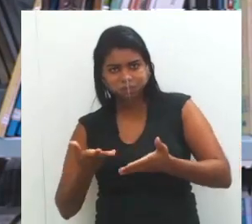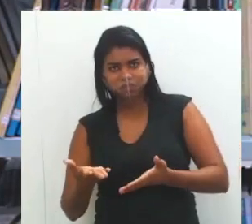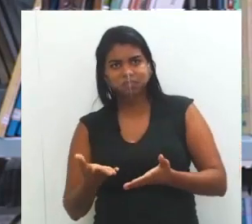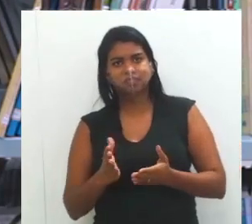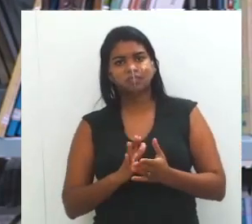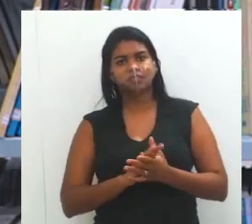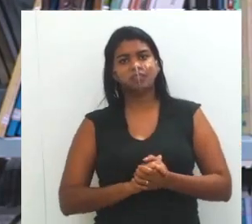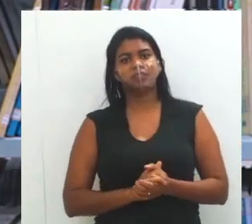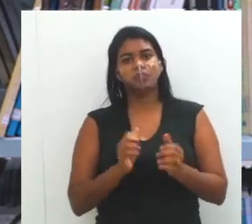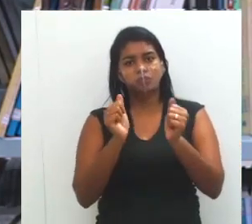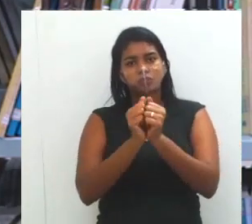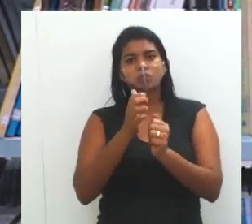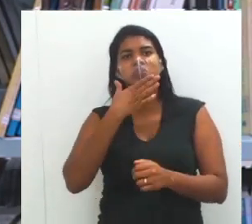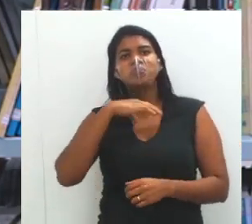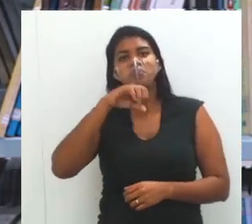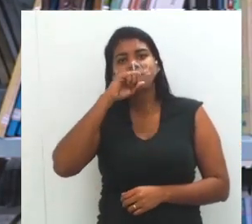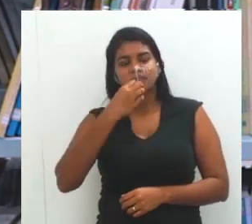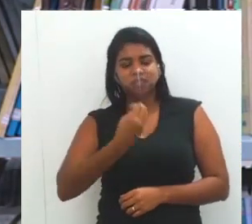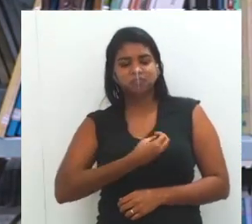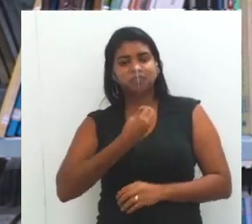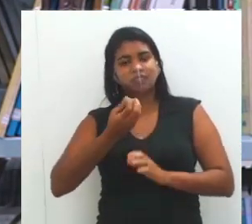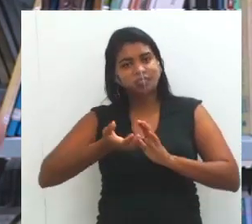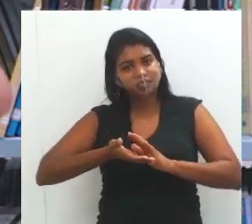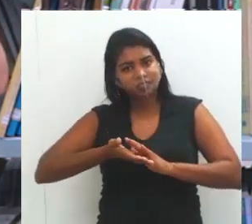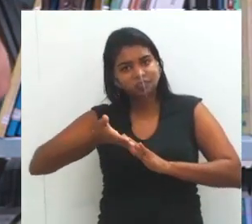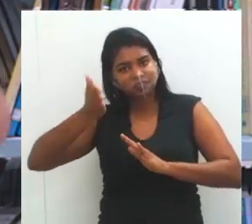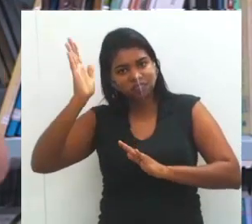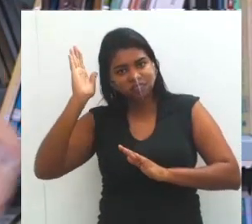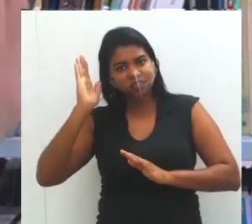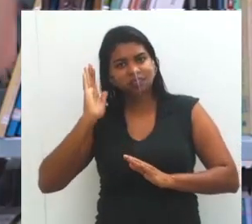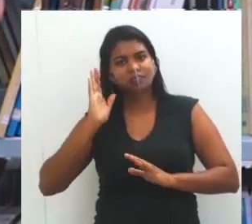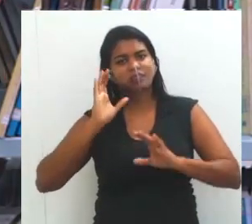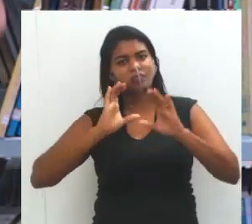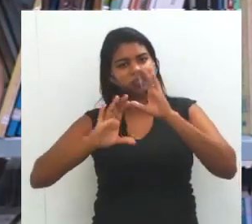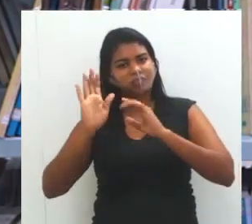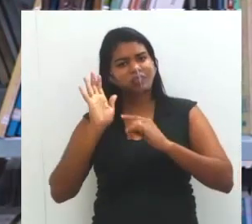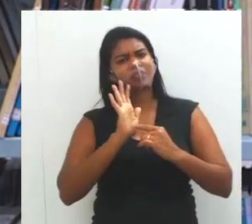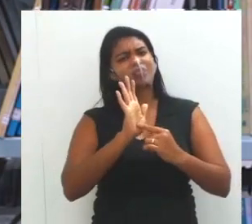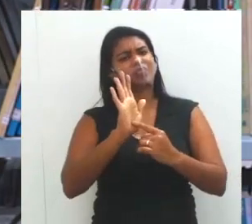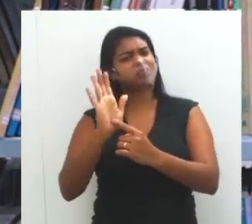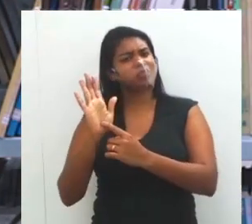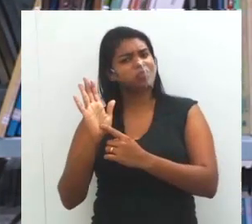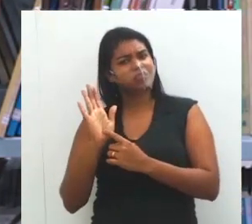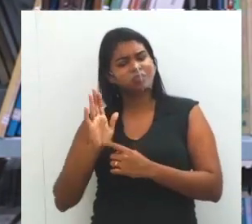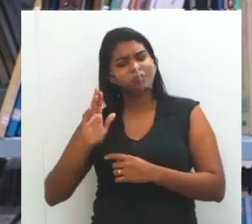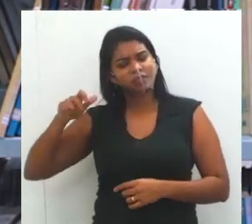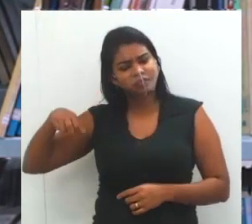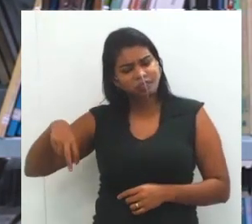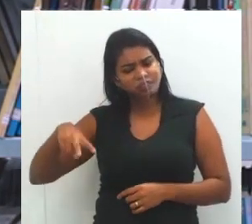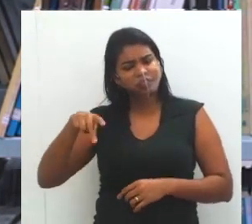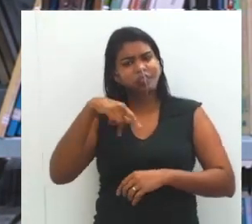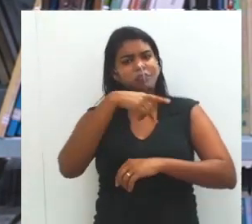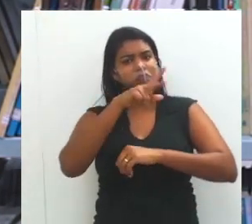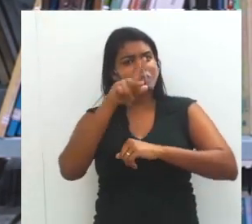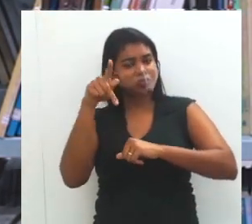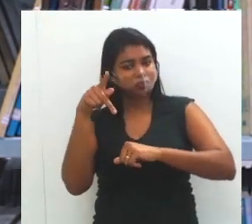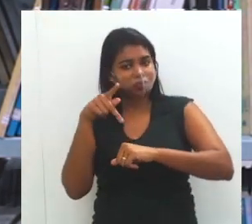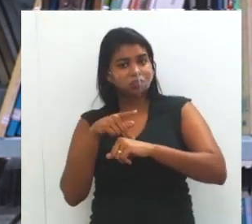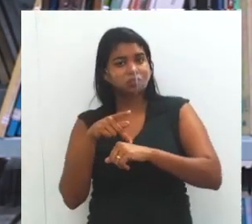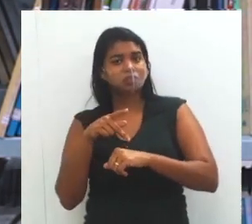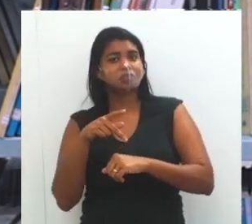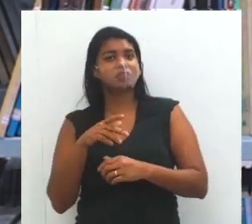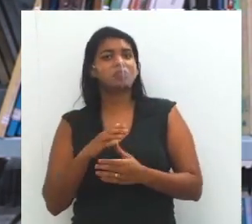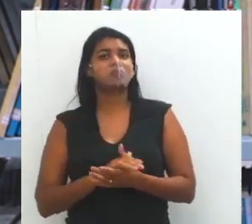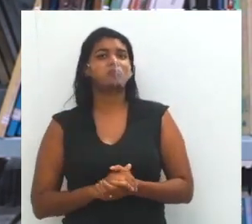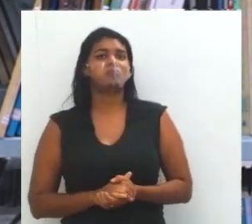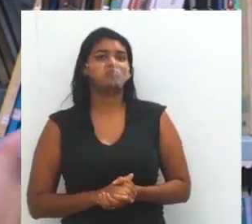quando ele canta com o pai, Vida de Viajante, né? Isso quando ele retirando, que ele vai cantando, vai mostrando minha vida é andar por esse país, ele canta